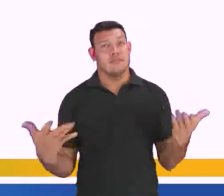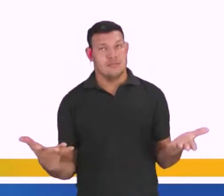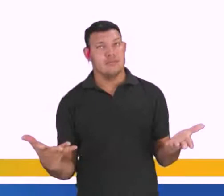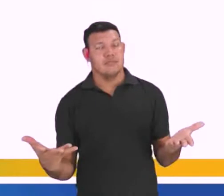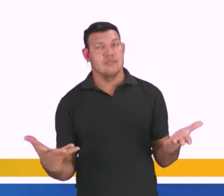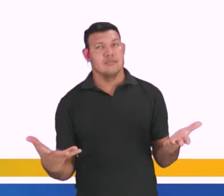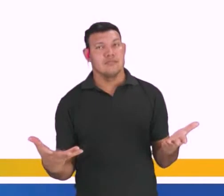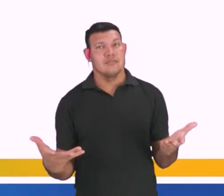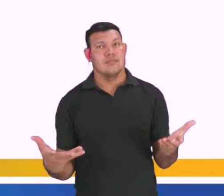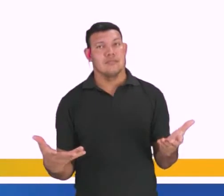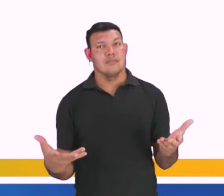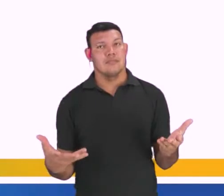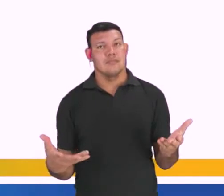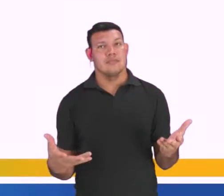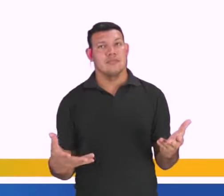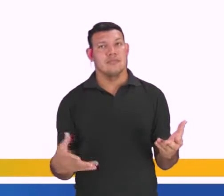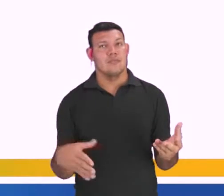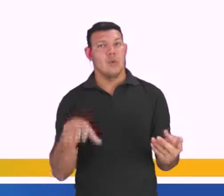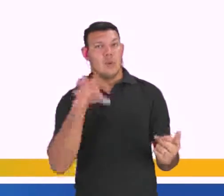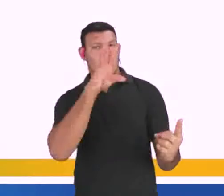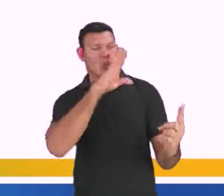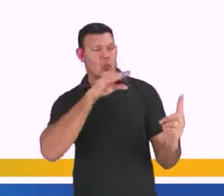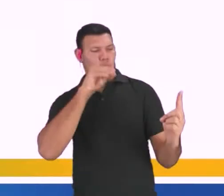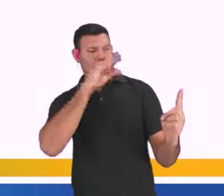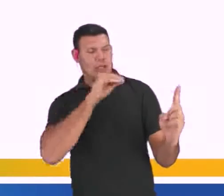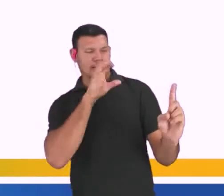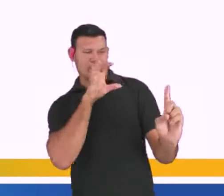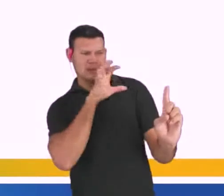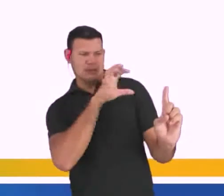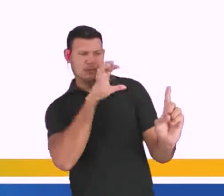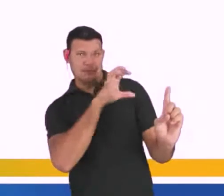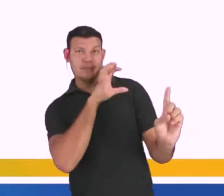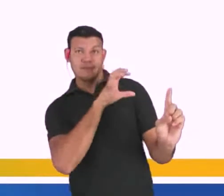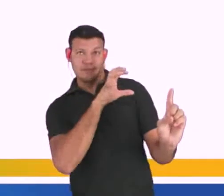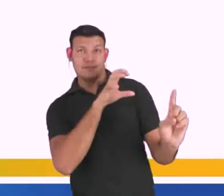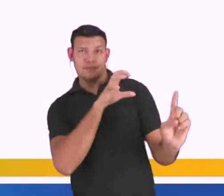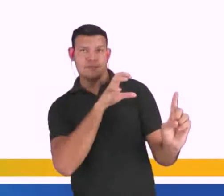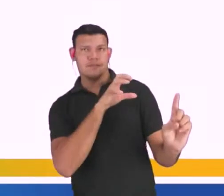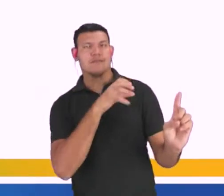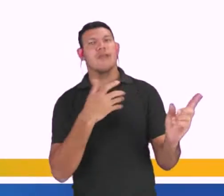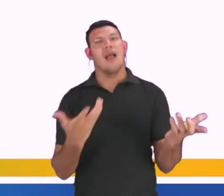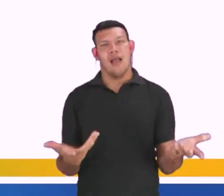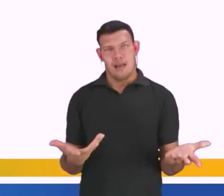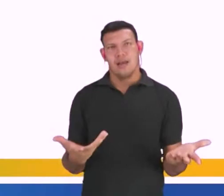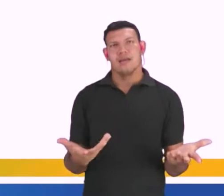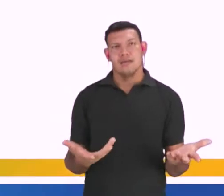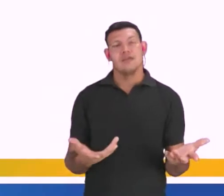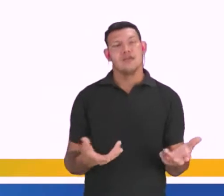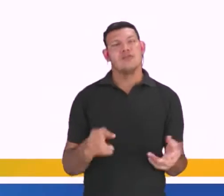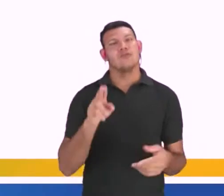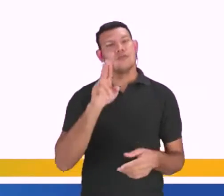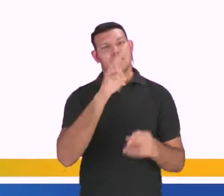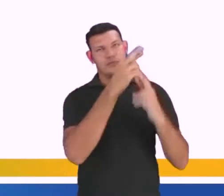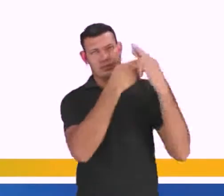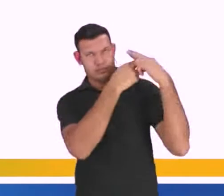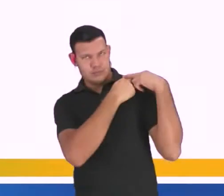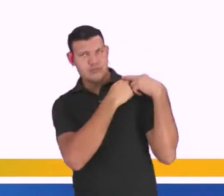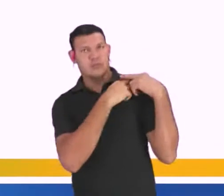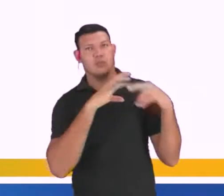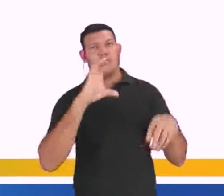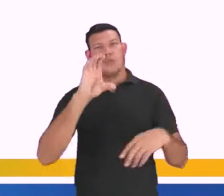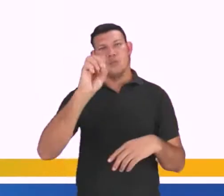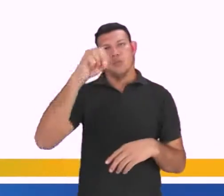Assim, quando o emissor, locutor, tenta influenciar o receptor, certamente estamos diante da função conativa